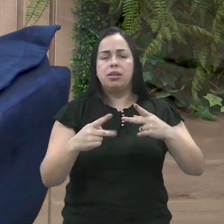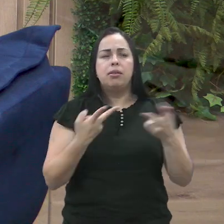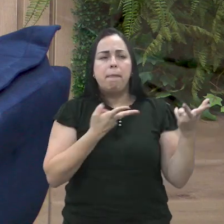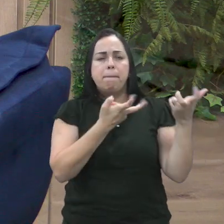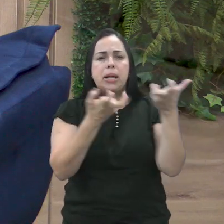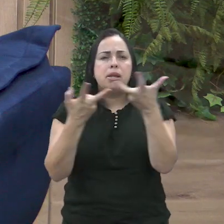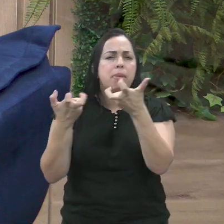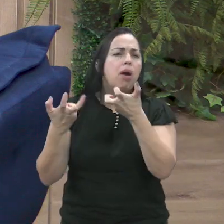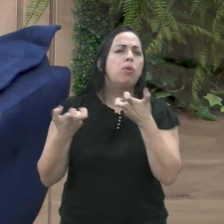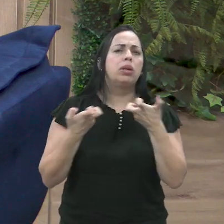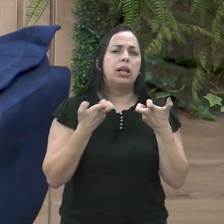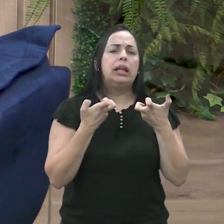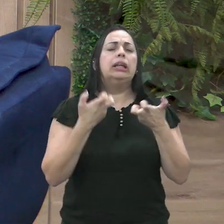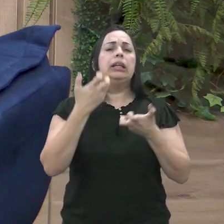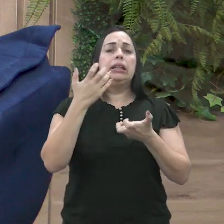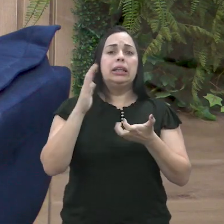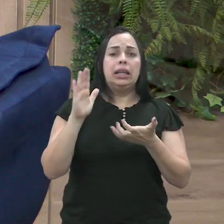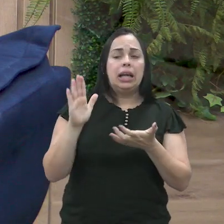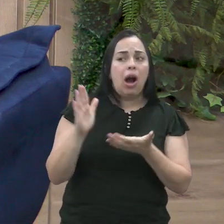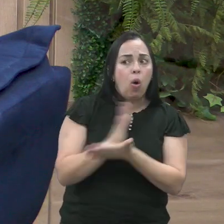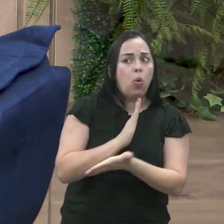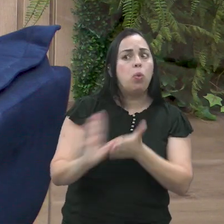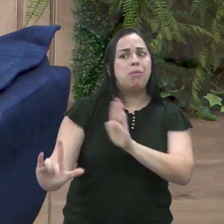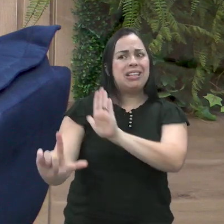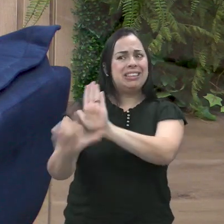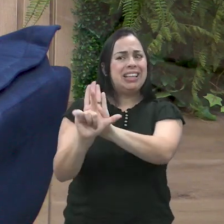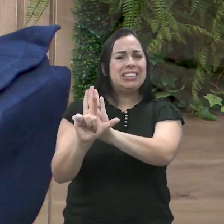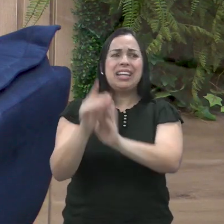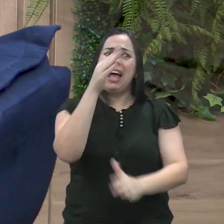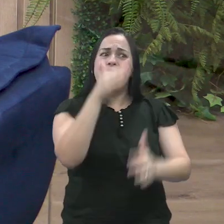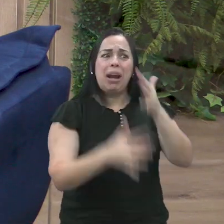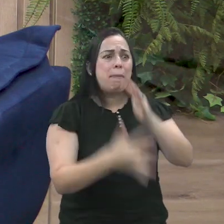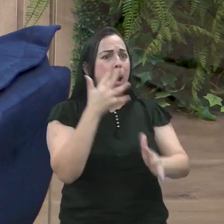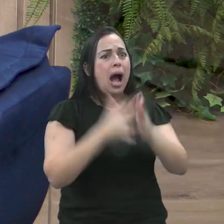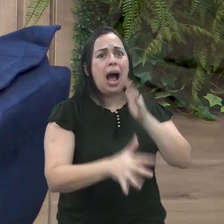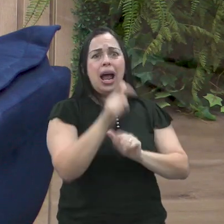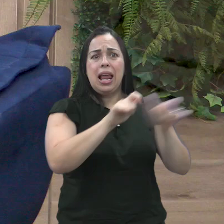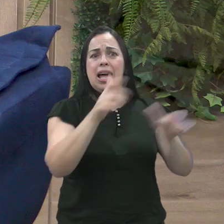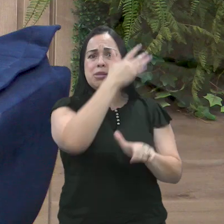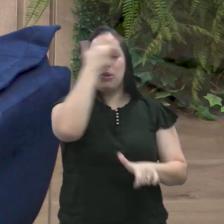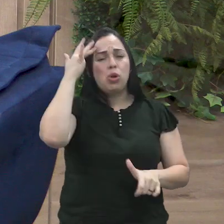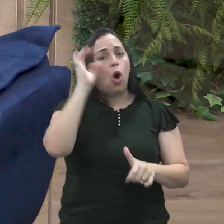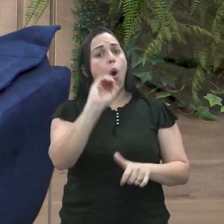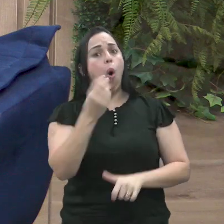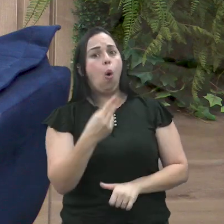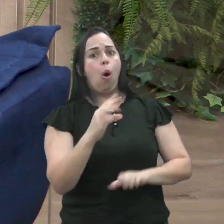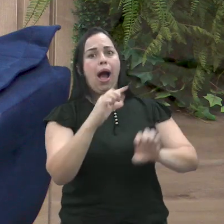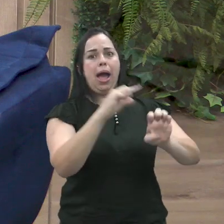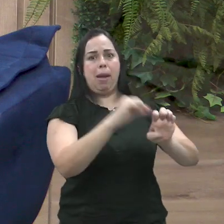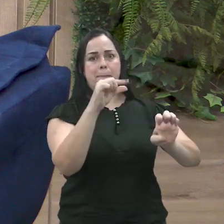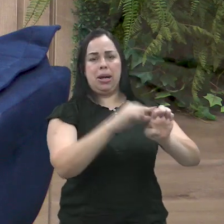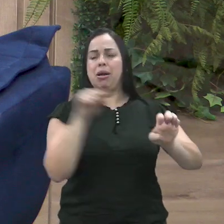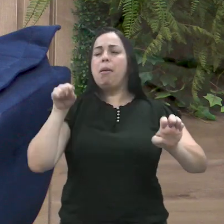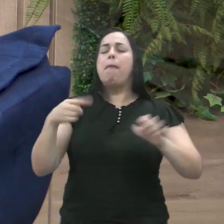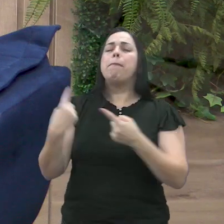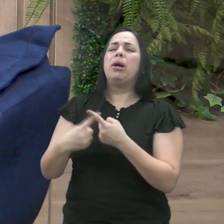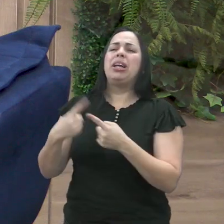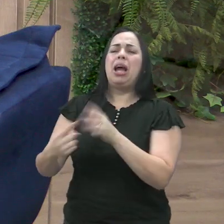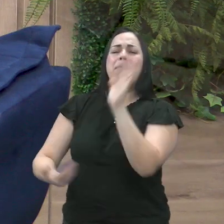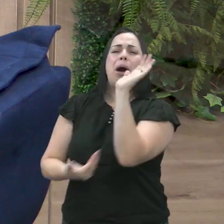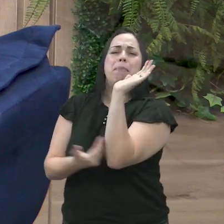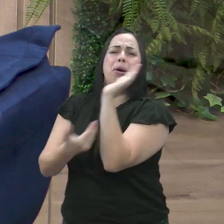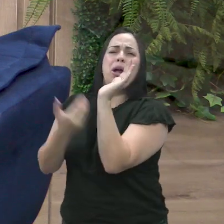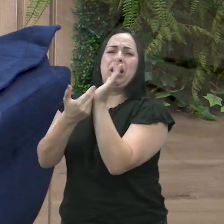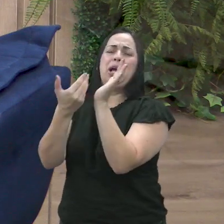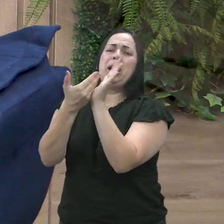gente via, por vezes, muitas e muitas leis que até atrapalhavam o cidadão ou o empreendedor, que criavam uma